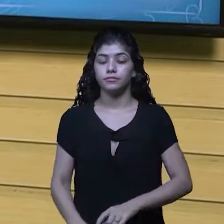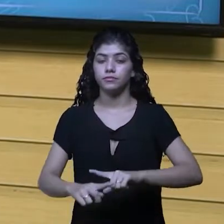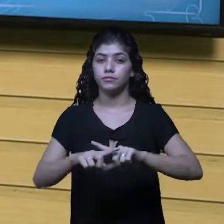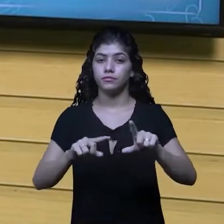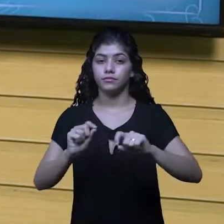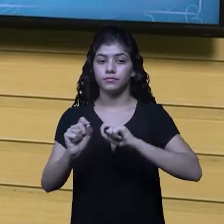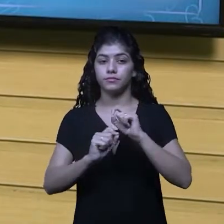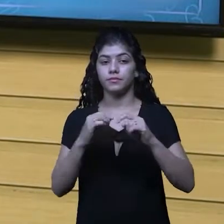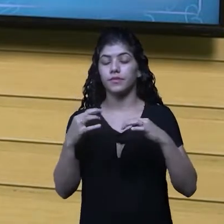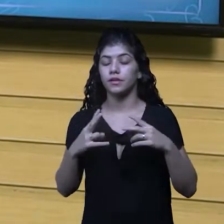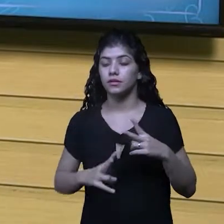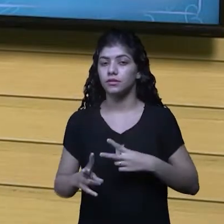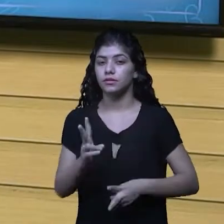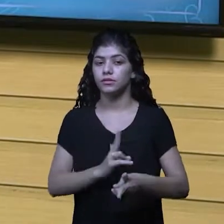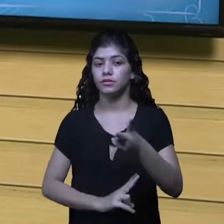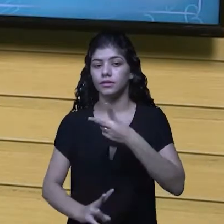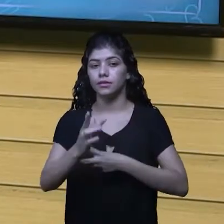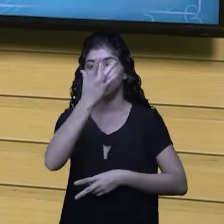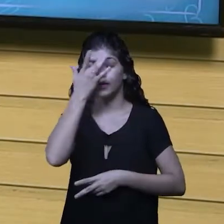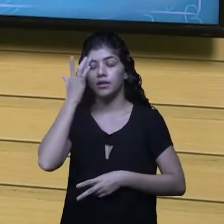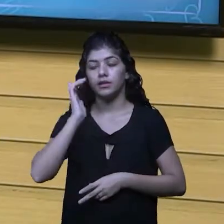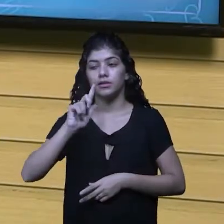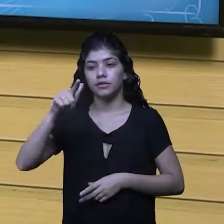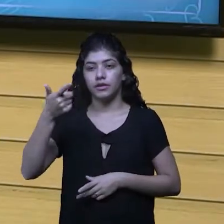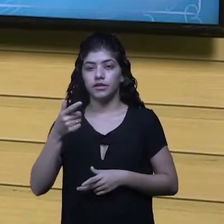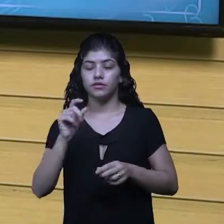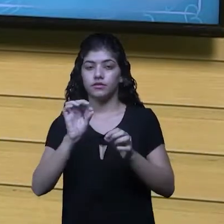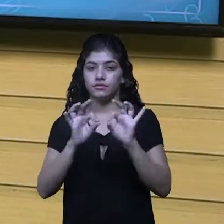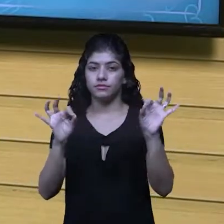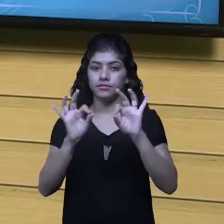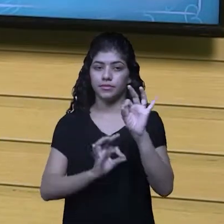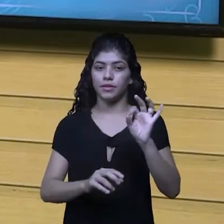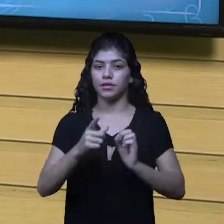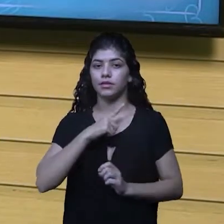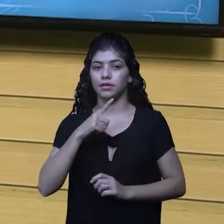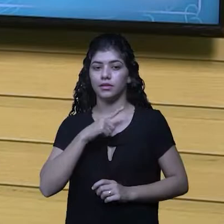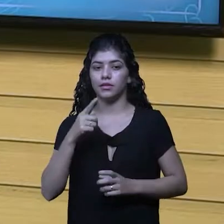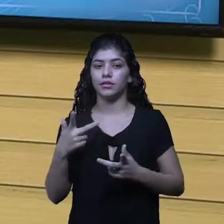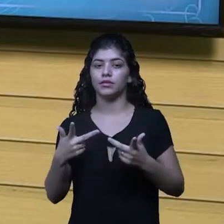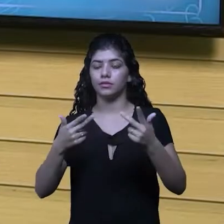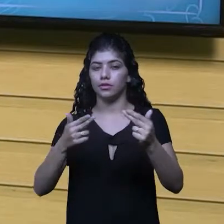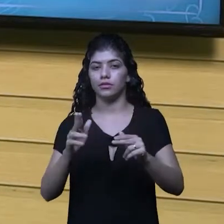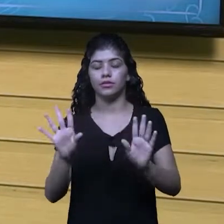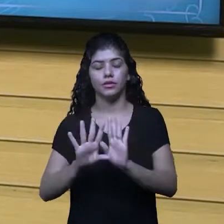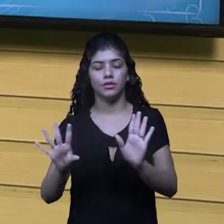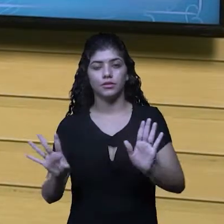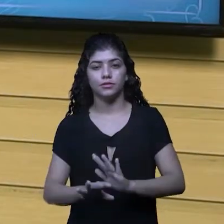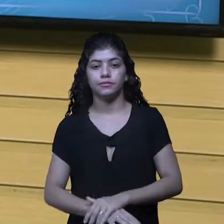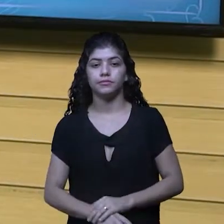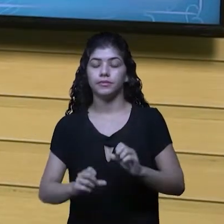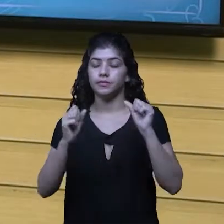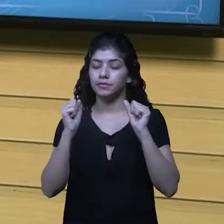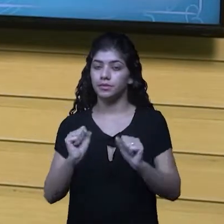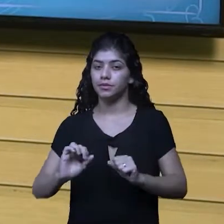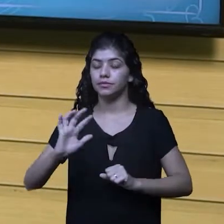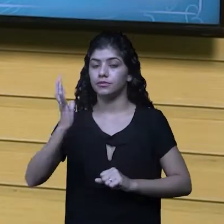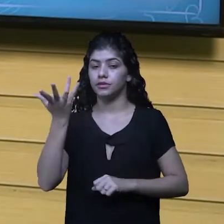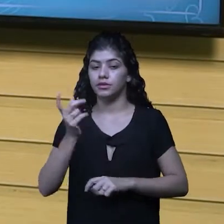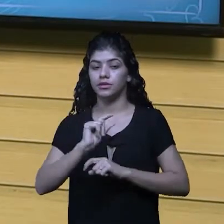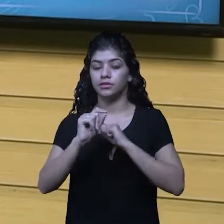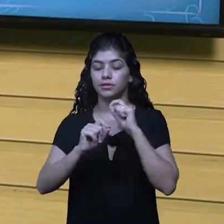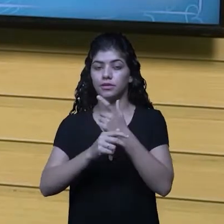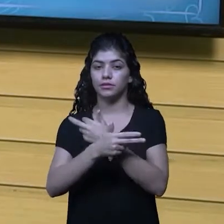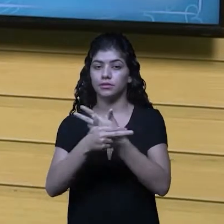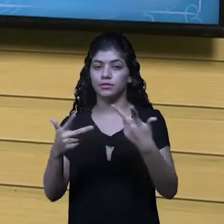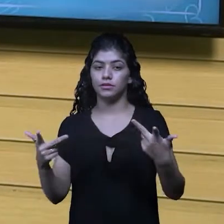dizer que toda vez que uma pessoa diferente for fazer a mesma medida, ela vai encontrar o mesmo valor. Pode sim ocorrer de ter